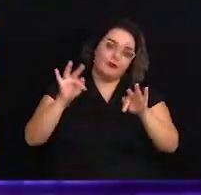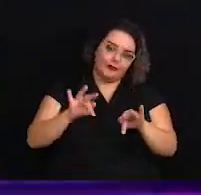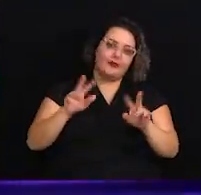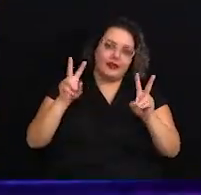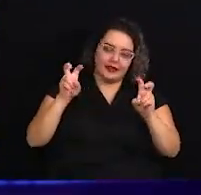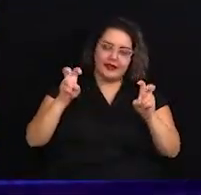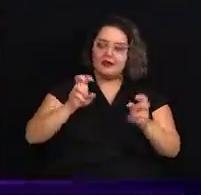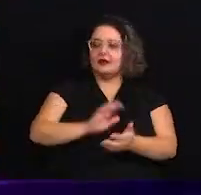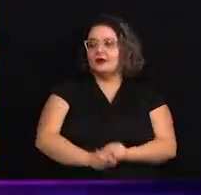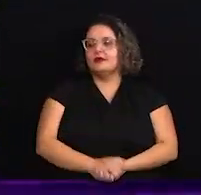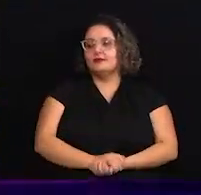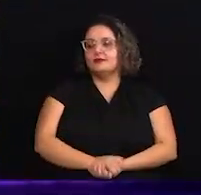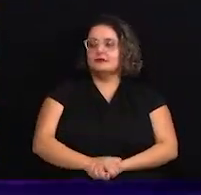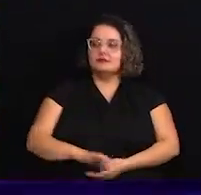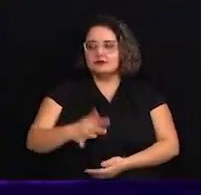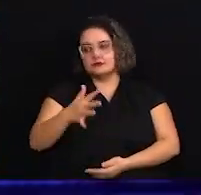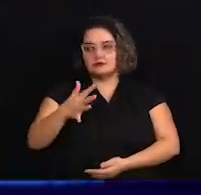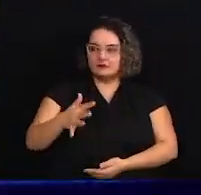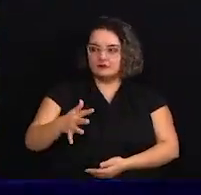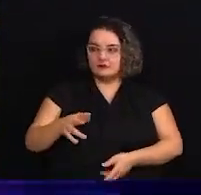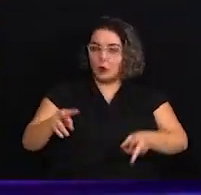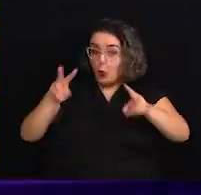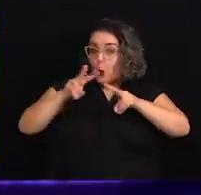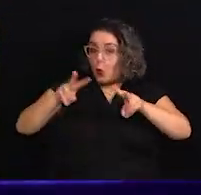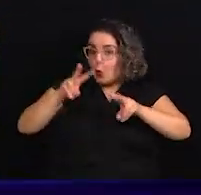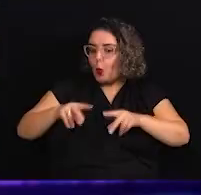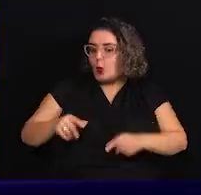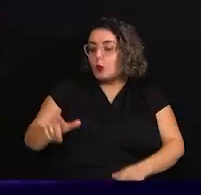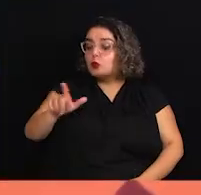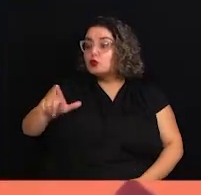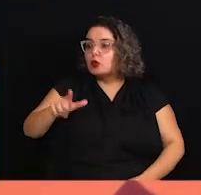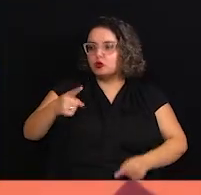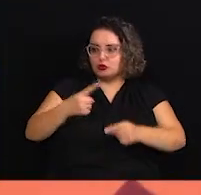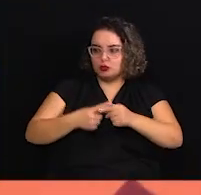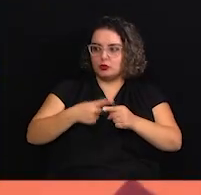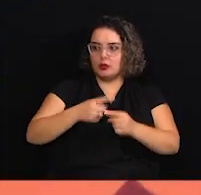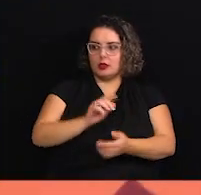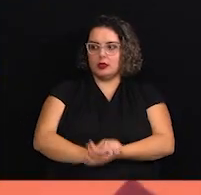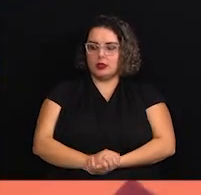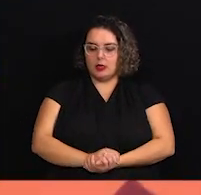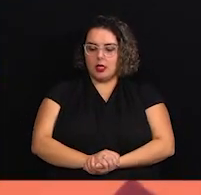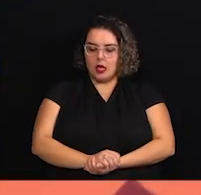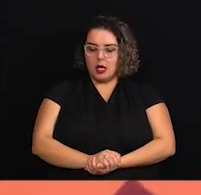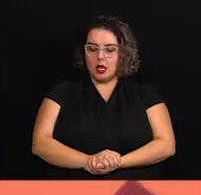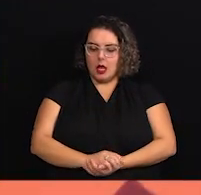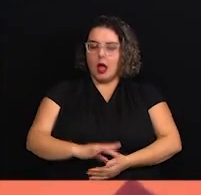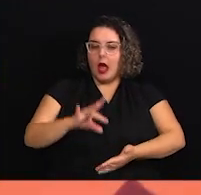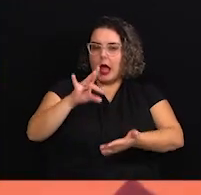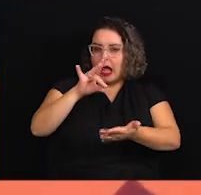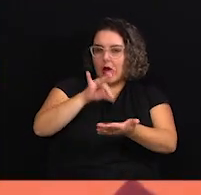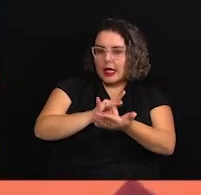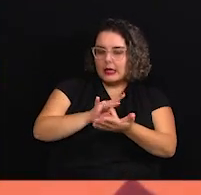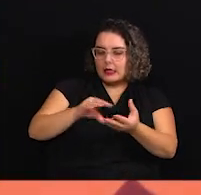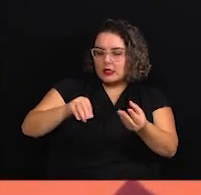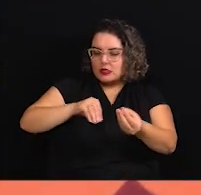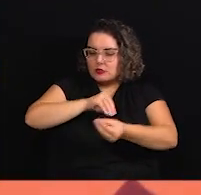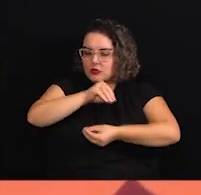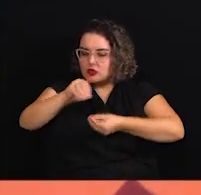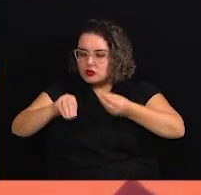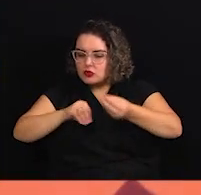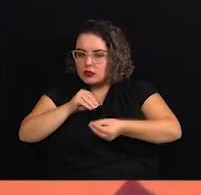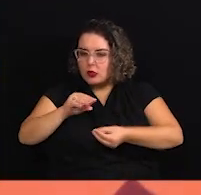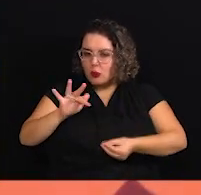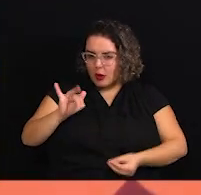vamos dizer assim, que fica mais ou menos evidente o porquê, tá? A realidade se mistura com a ficção,